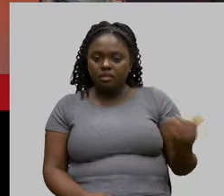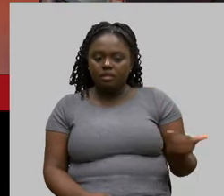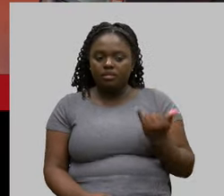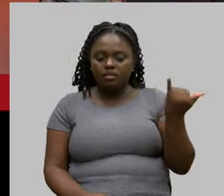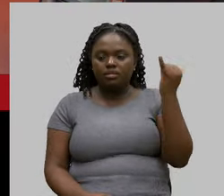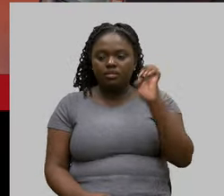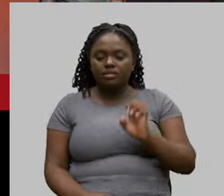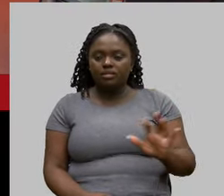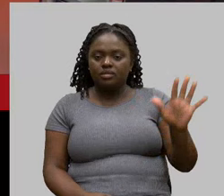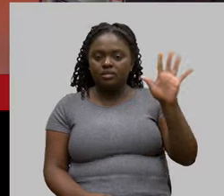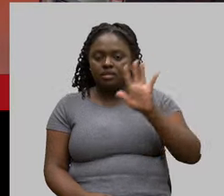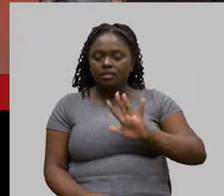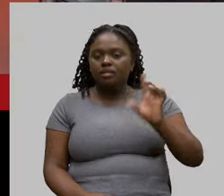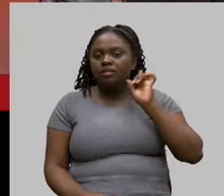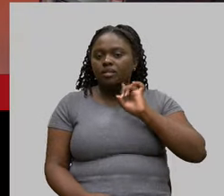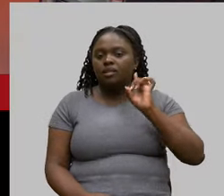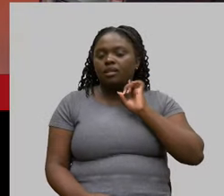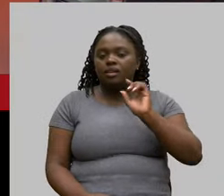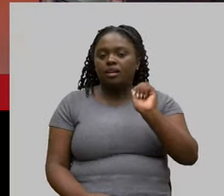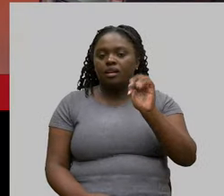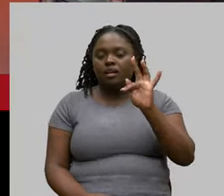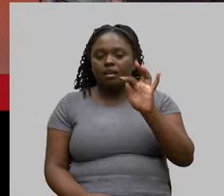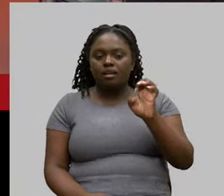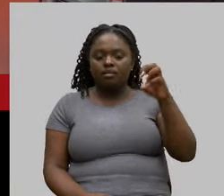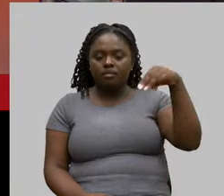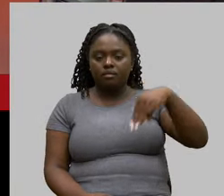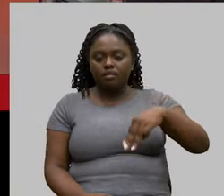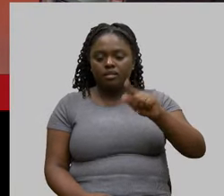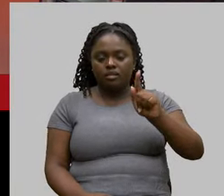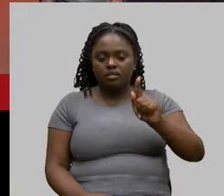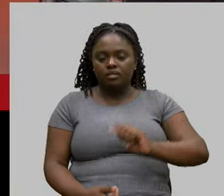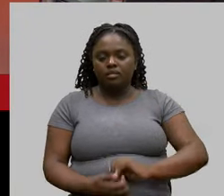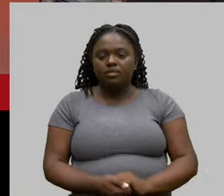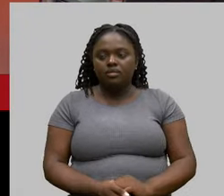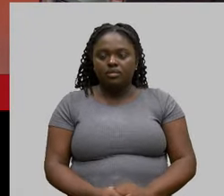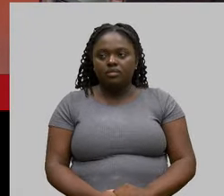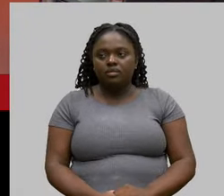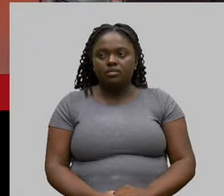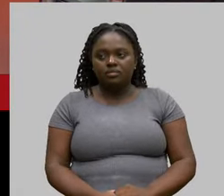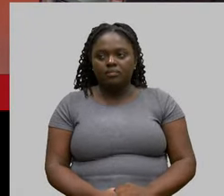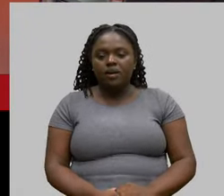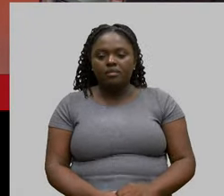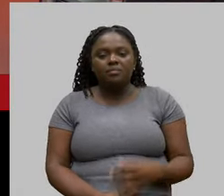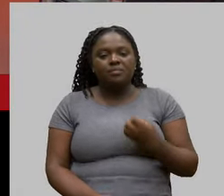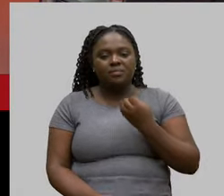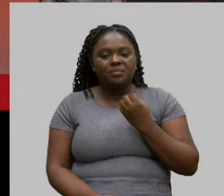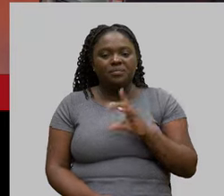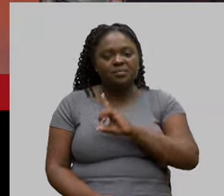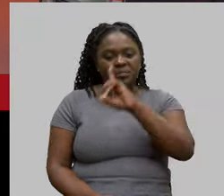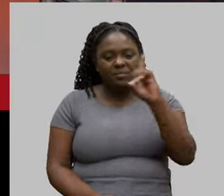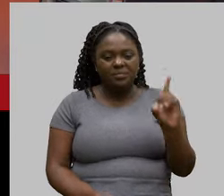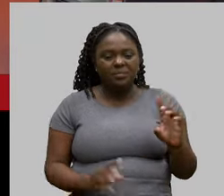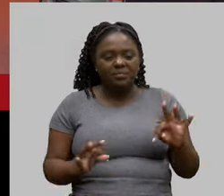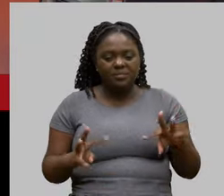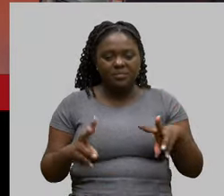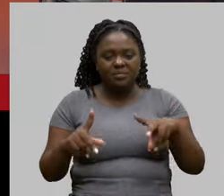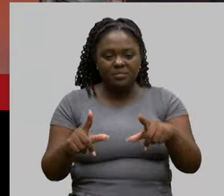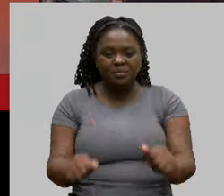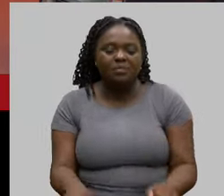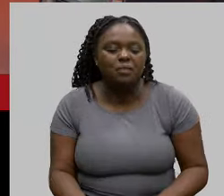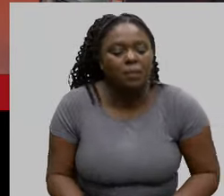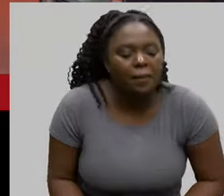de Minas Gerais aeng Bom dia a todos Deputado Betão nosso